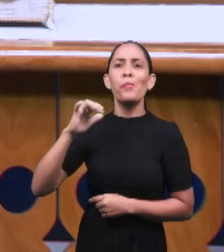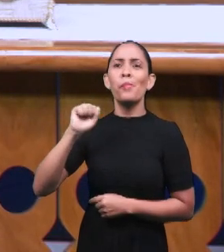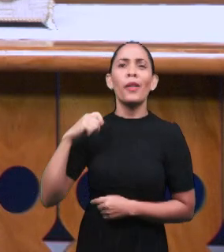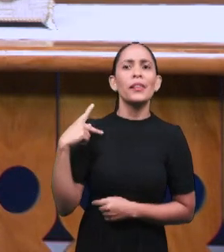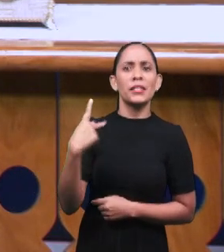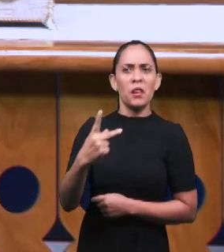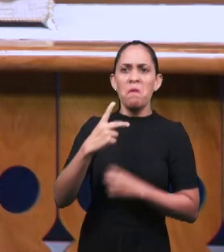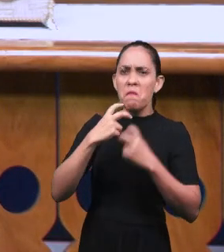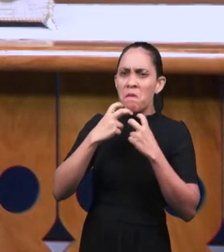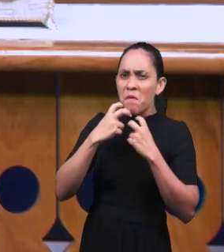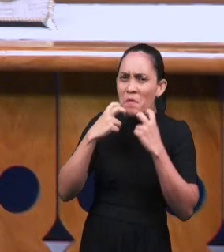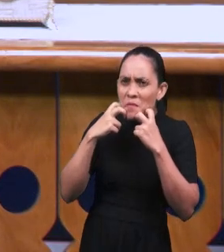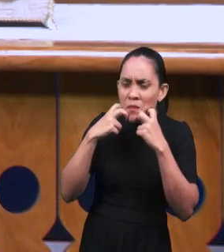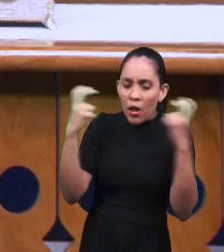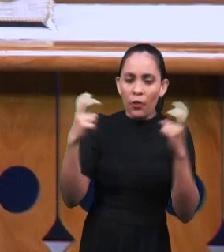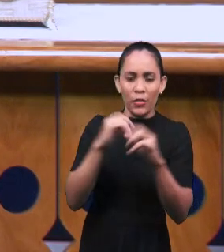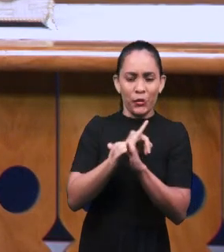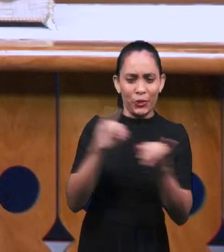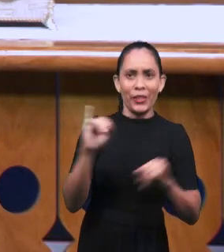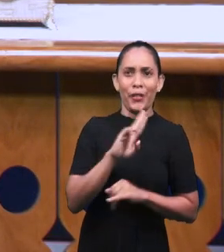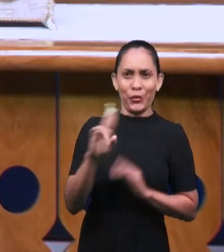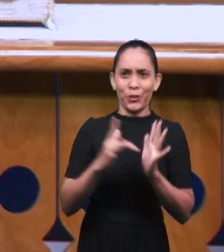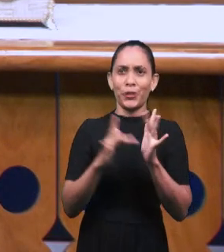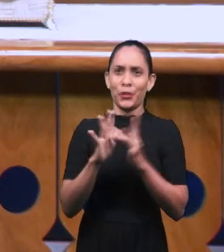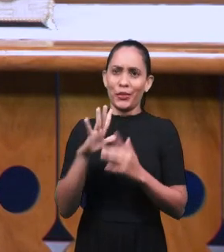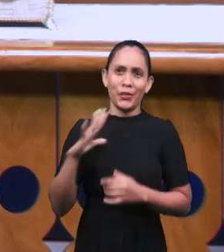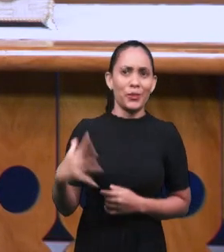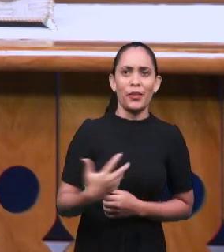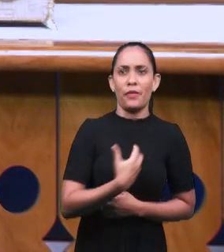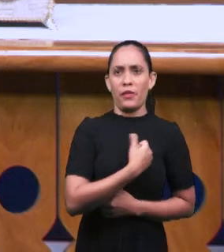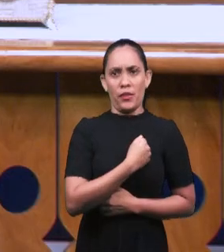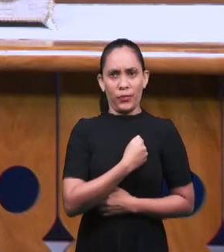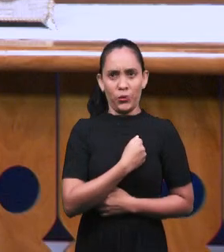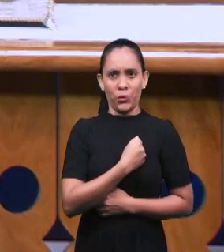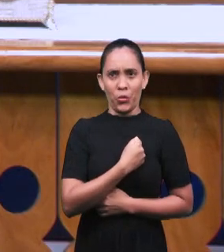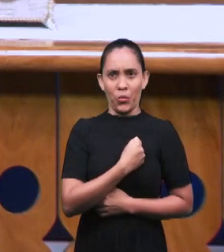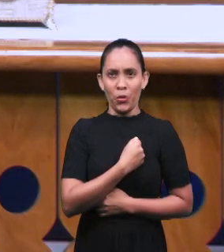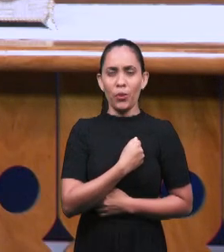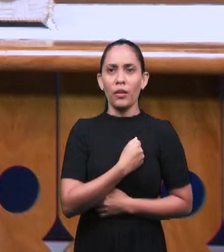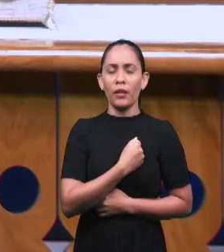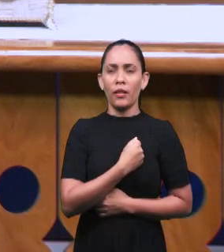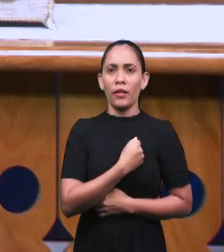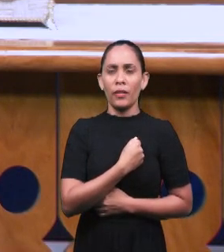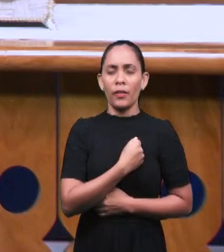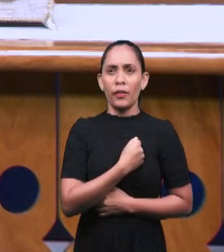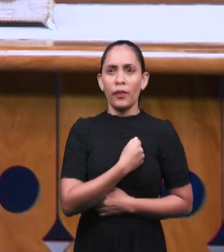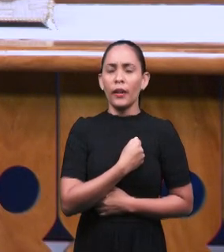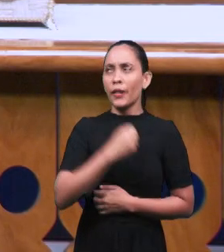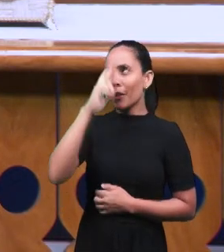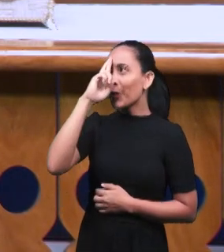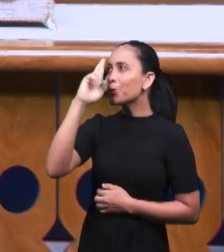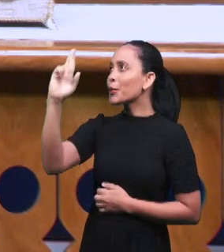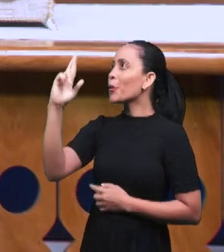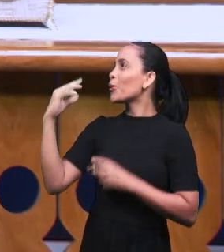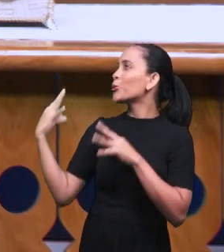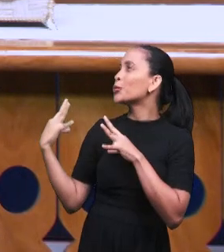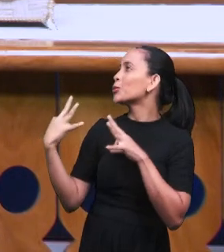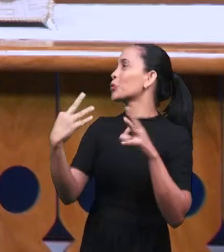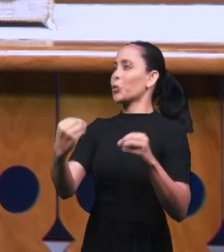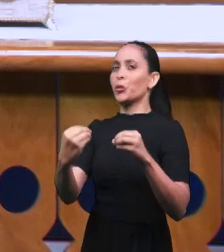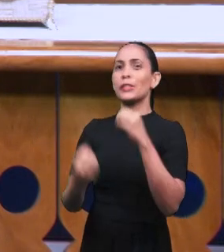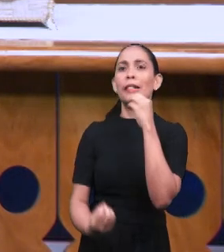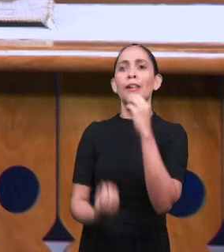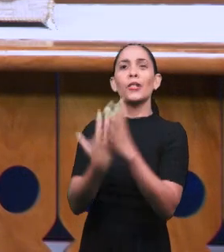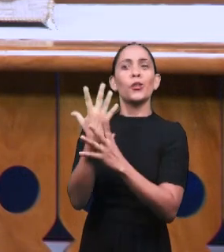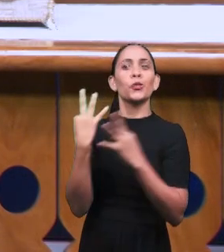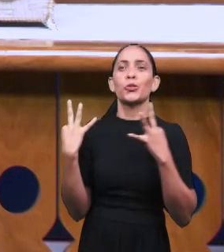de Jesus, que é o nosso Salvador, que fez tudo, que é o Senhor de todas as coisas. Não tenha. Não